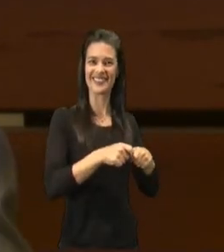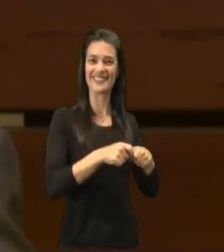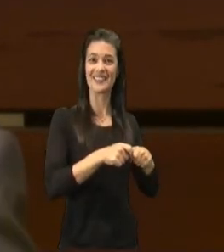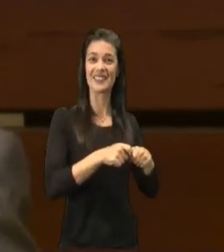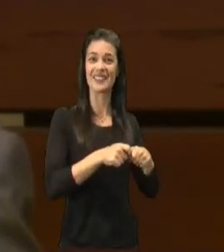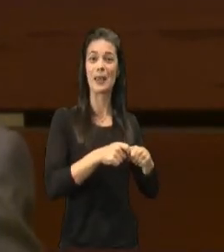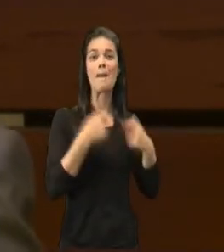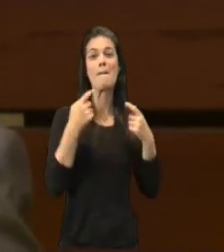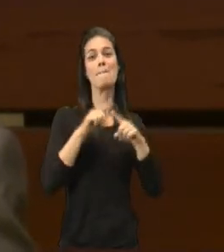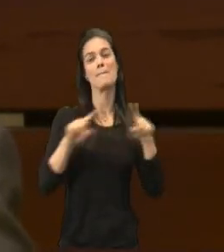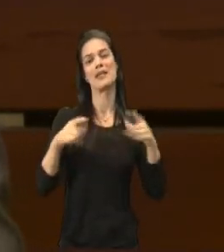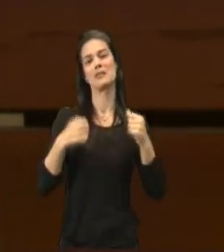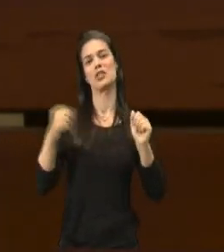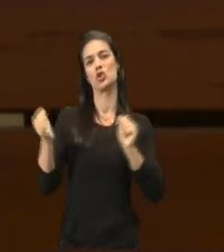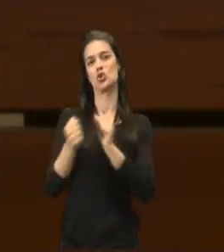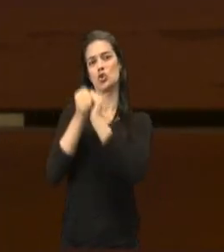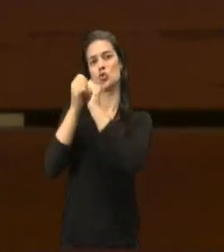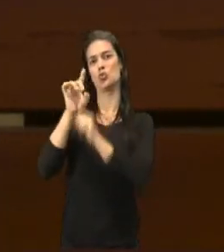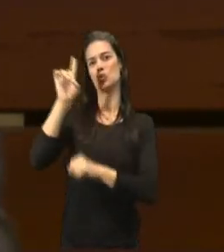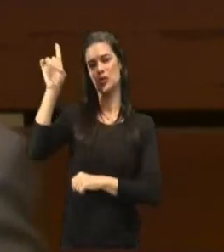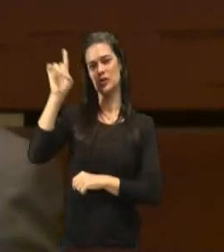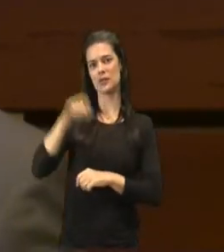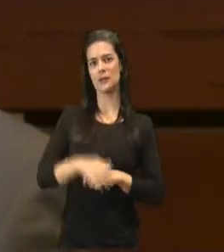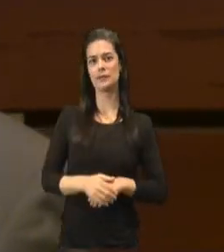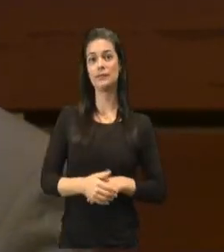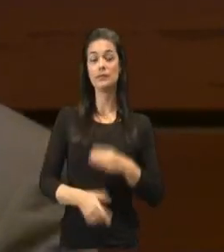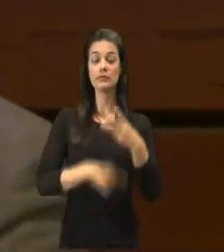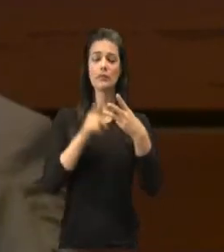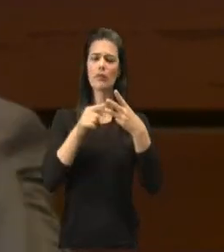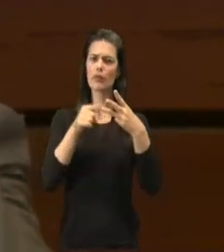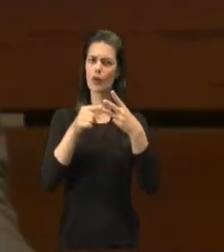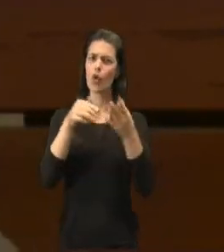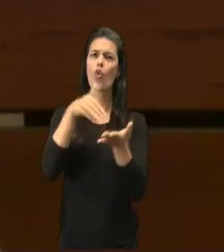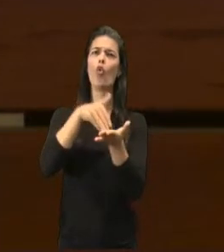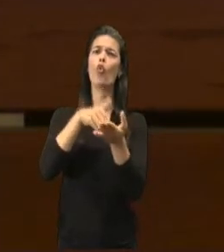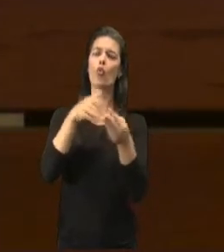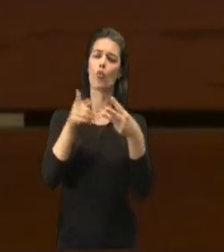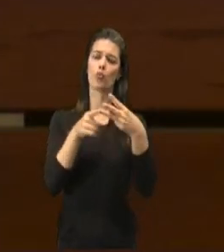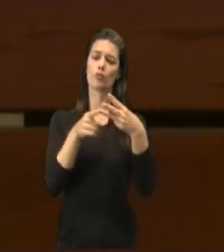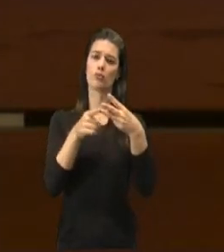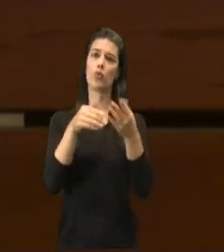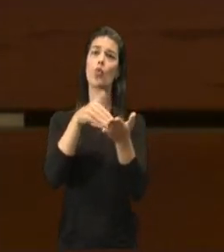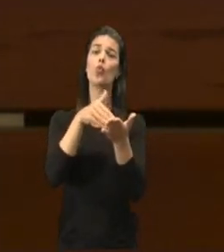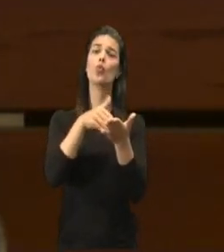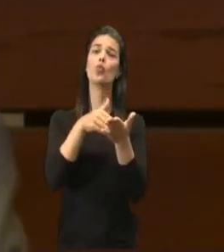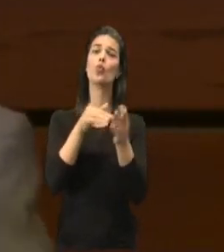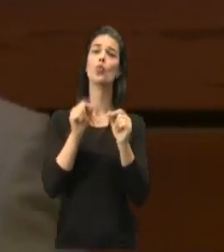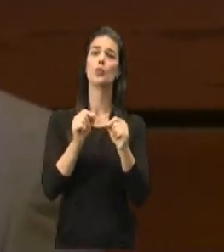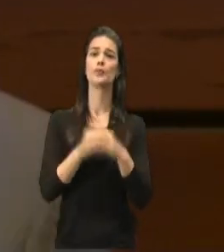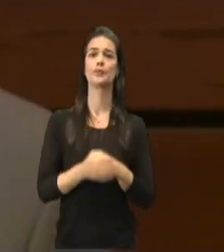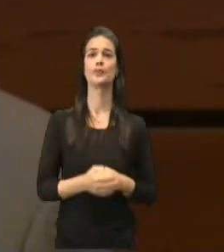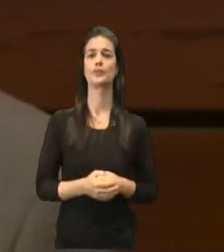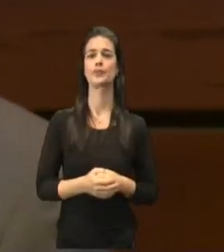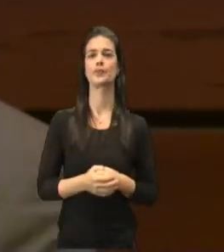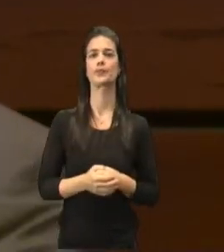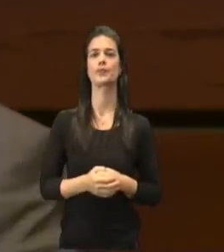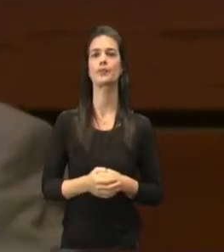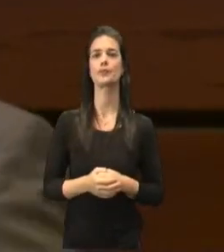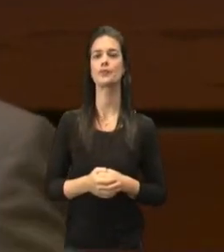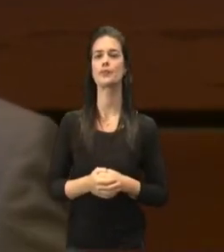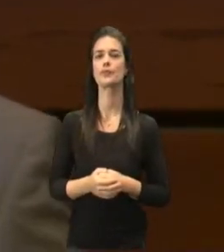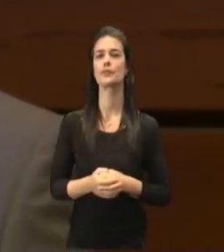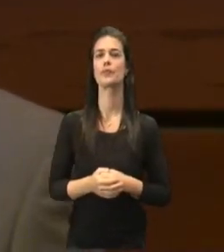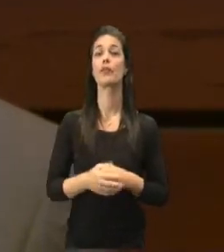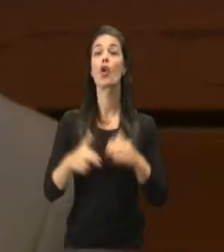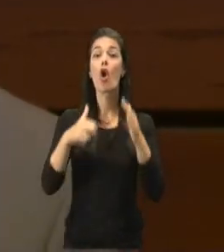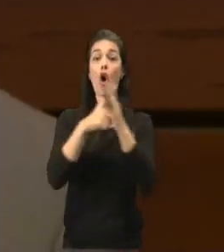iremos vencer a cada dia. Em último lugar, irmãos, eu quero aqui nessa mensagem estar destacando com você o terceiro e último ponto: interceda pelo